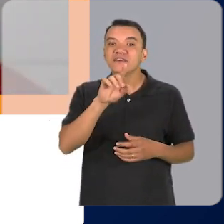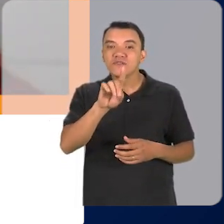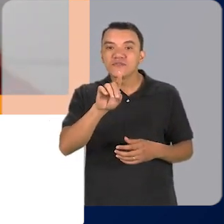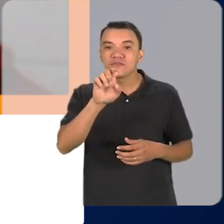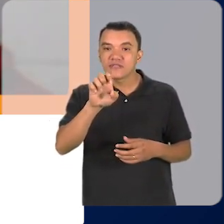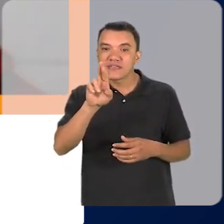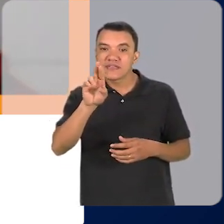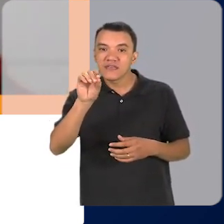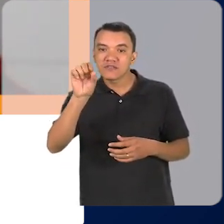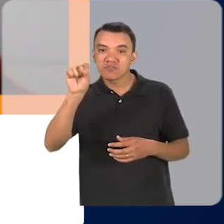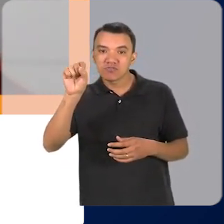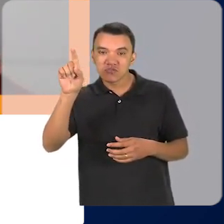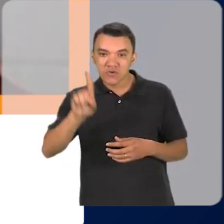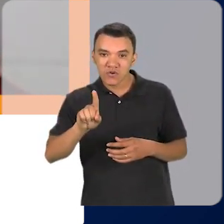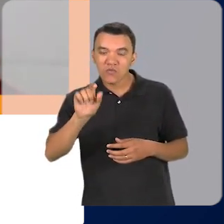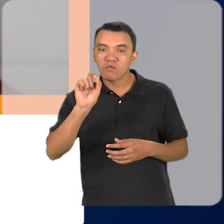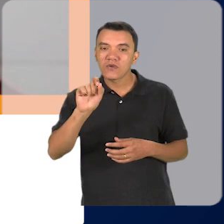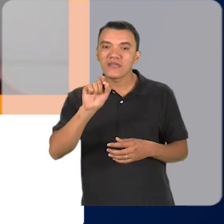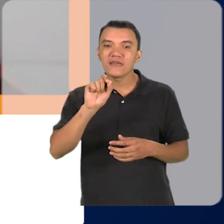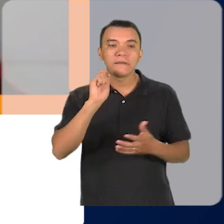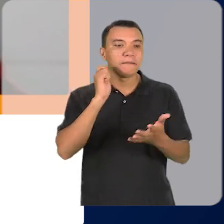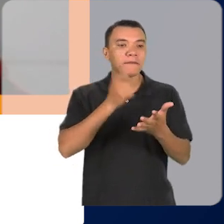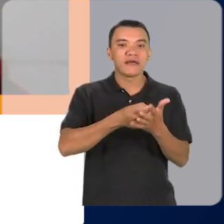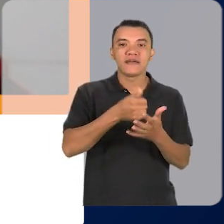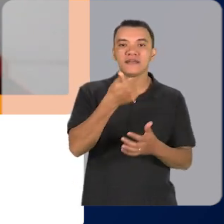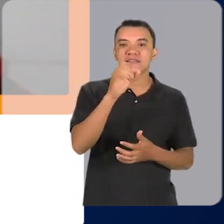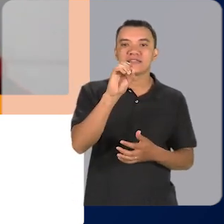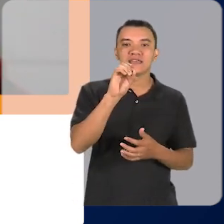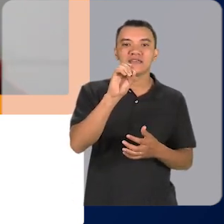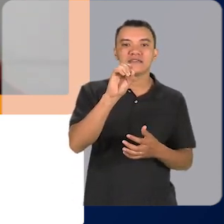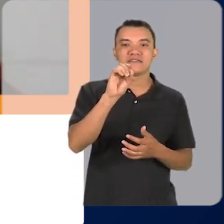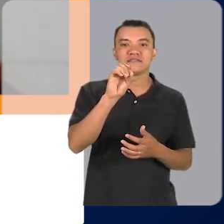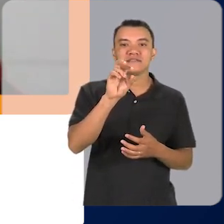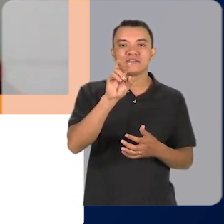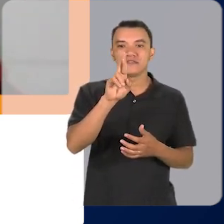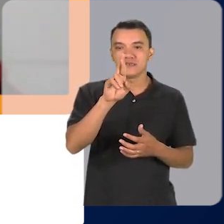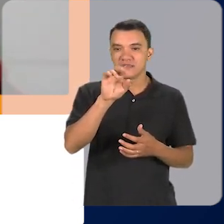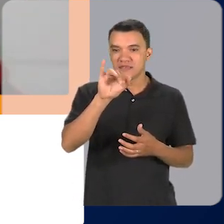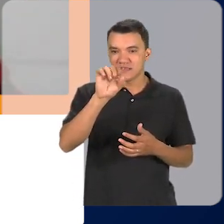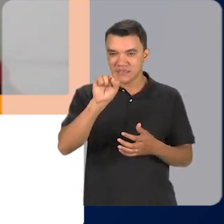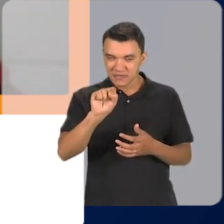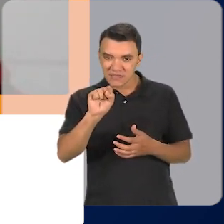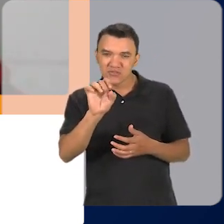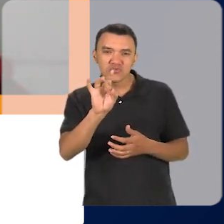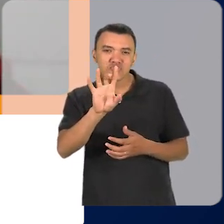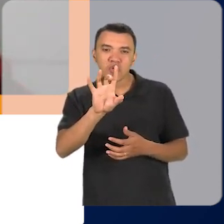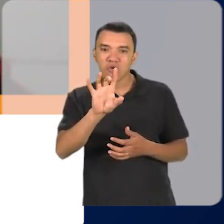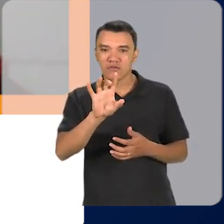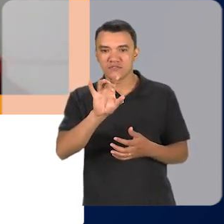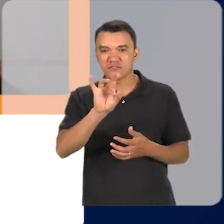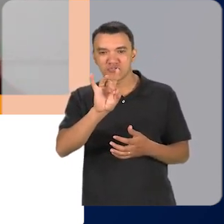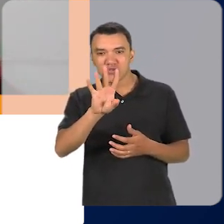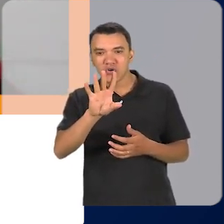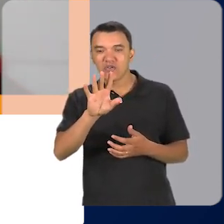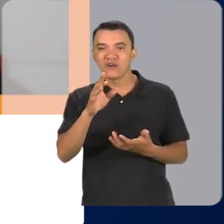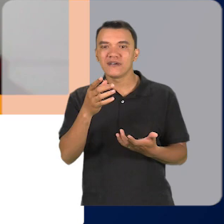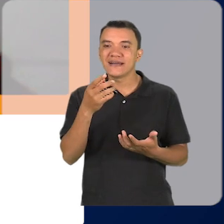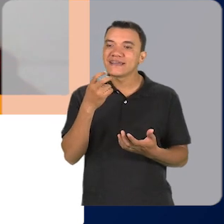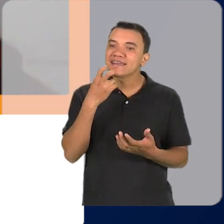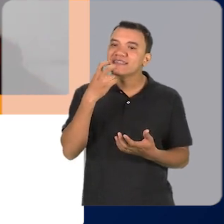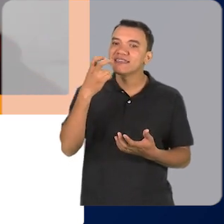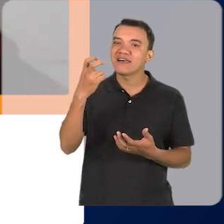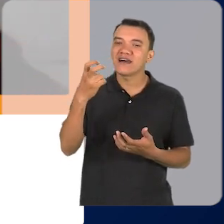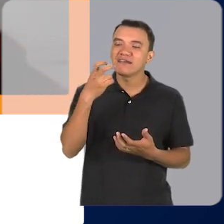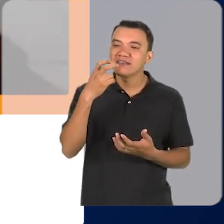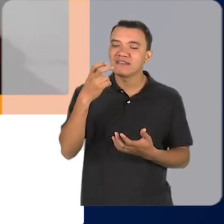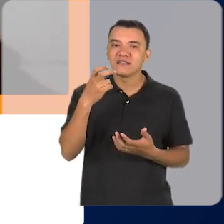só. E ele gritava, óleo doce, R$10 só. Antes que se perguntasse quanto era, ele já